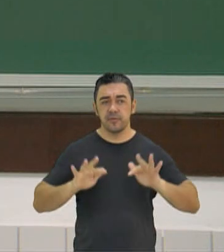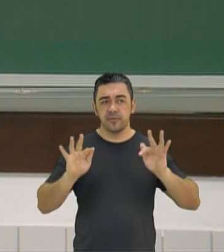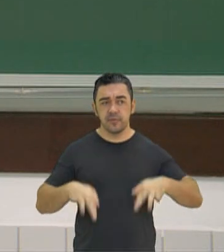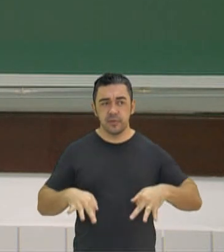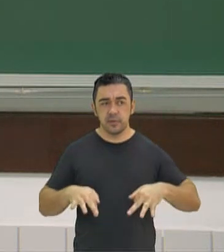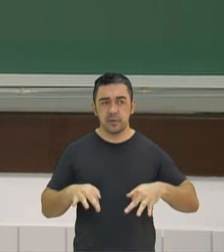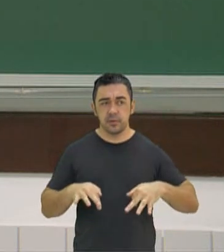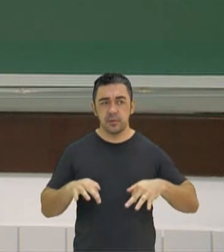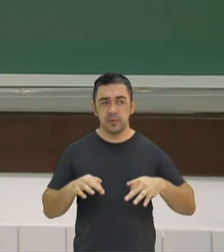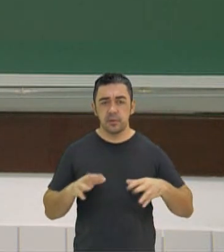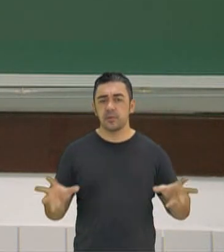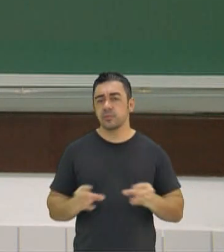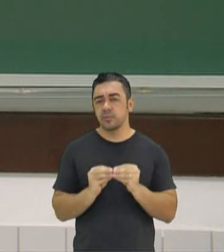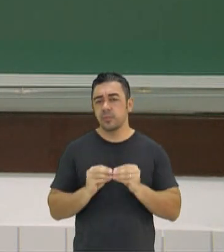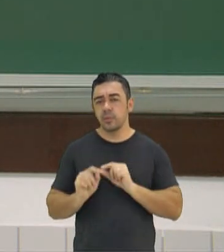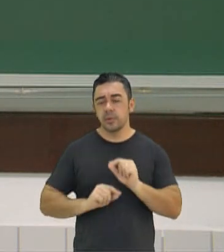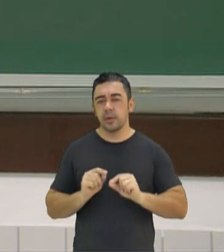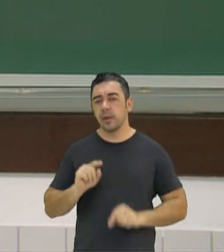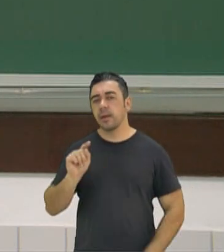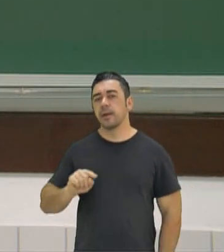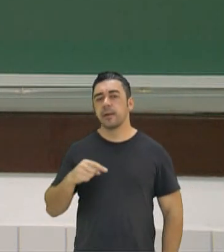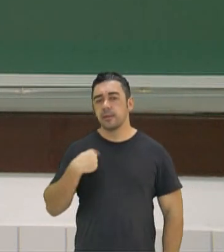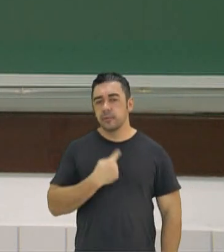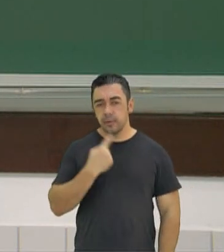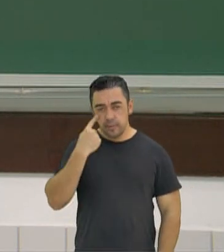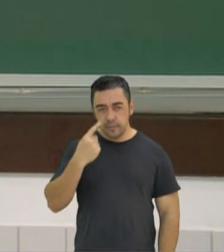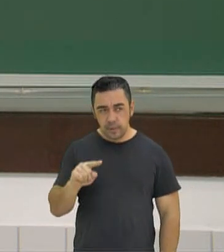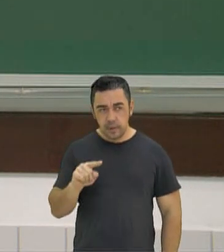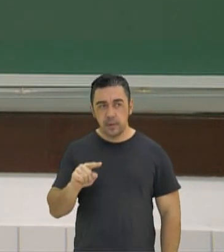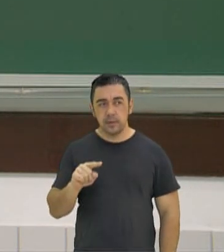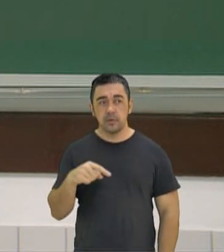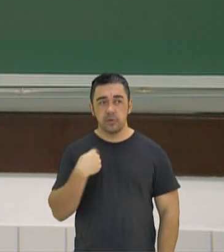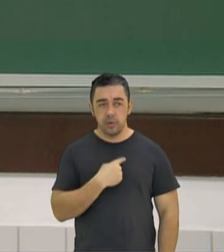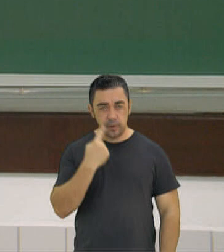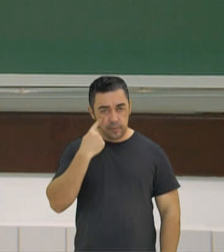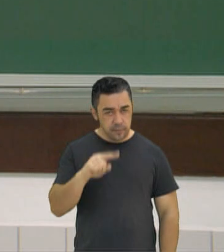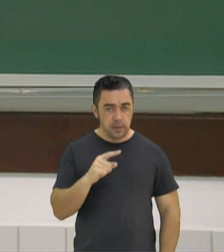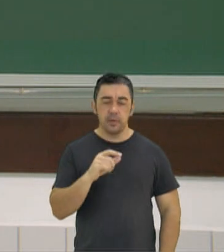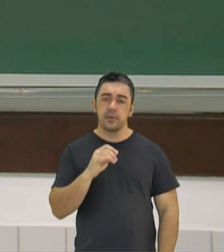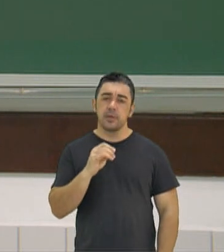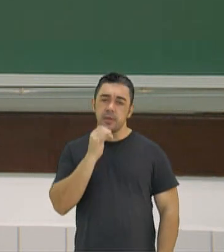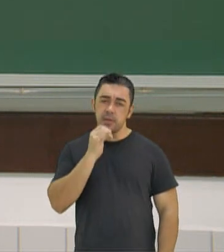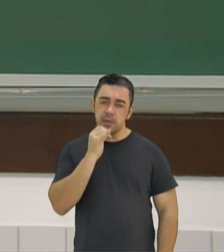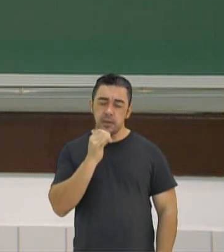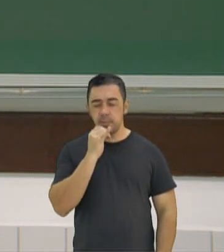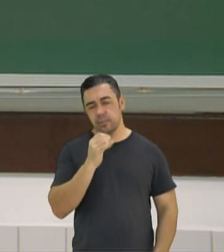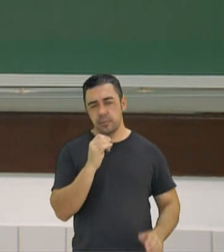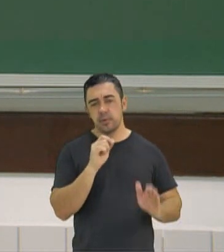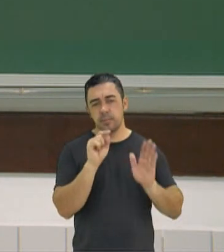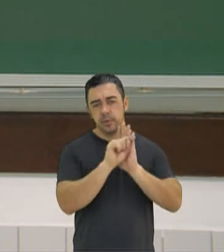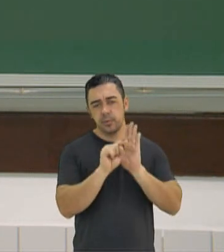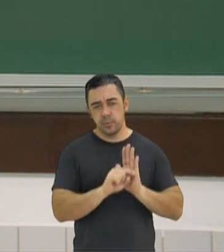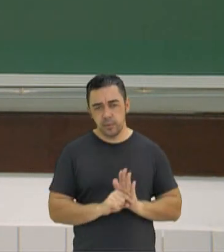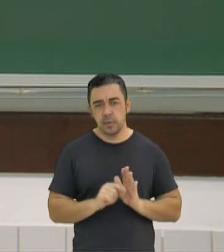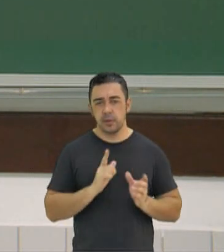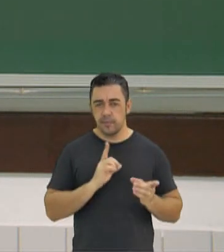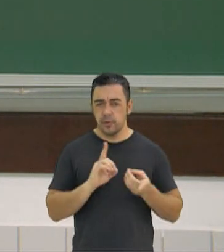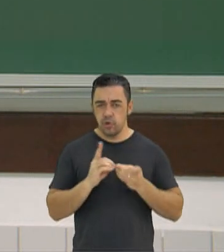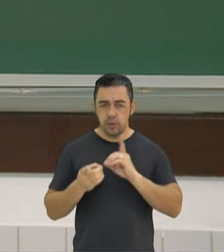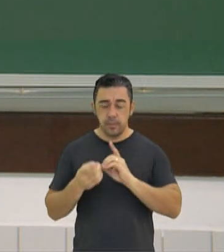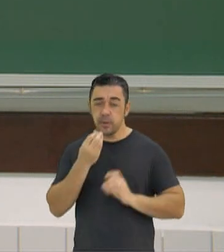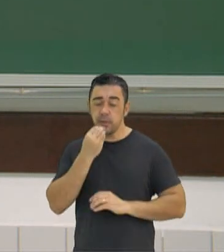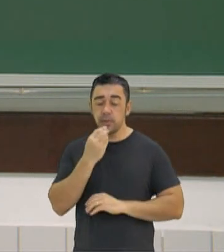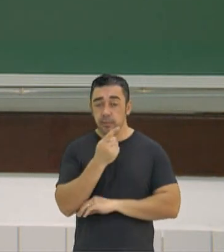ter a retomada. Nessa retomada, o que devemos observar? Que nós vimos alguns exercícios, tivemos uma dinâmica boa para que